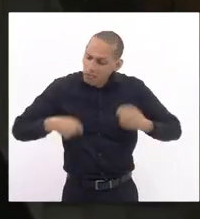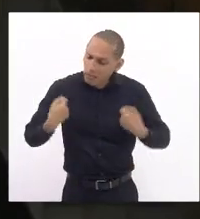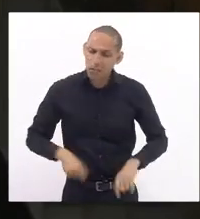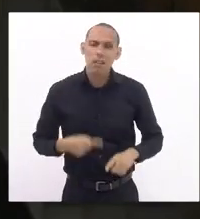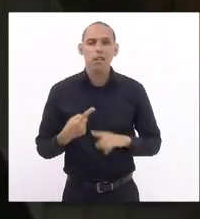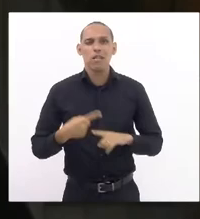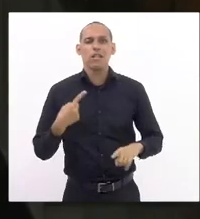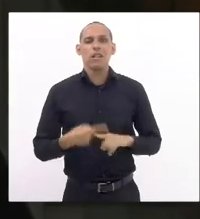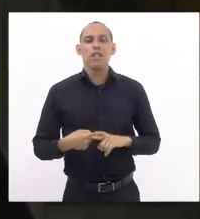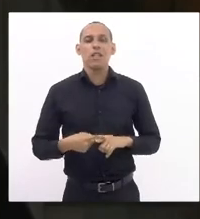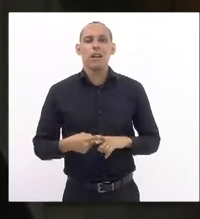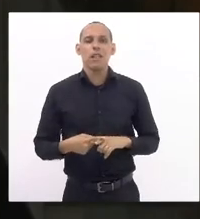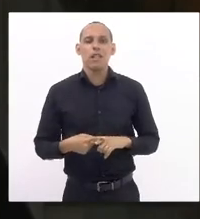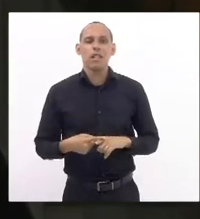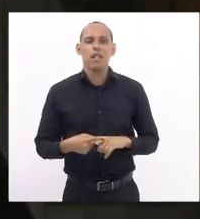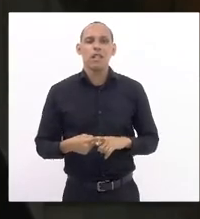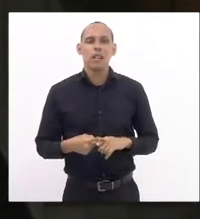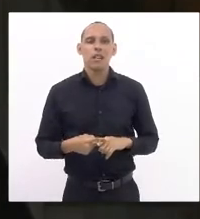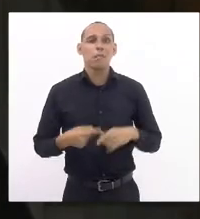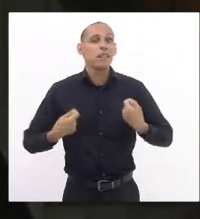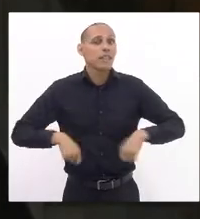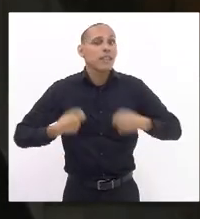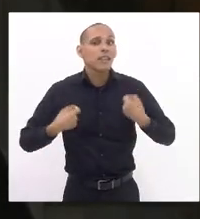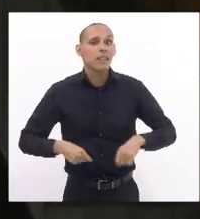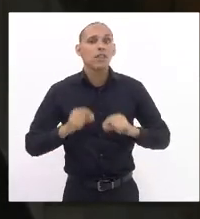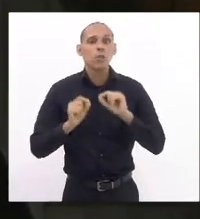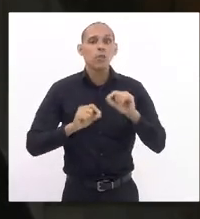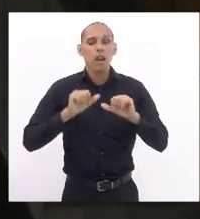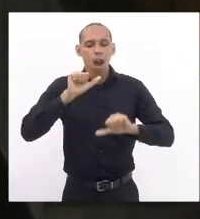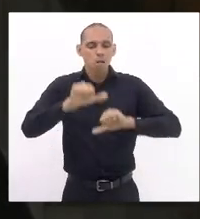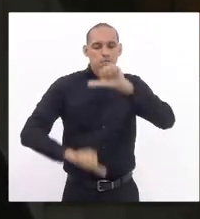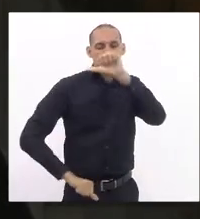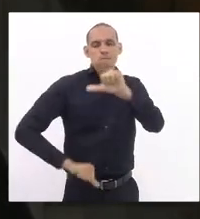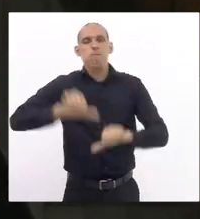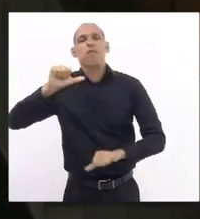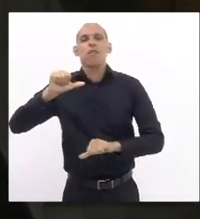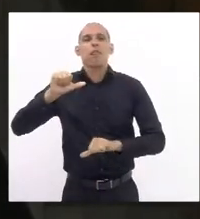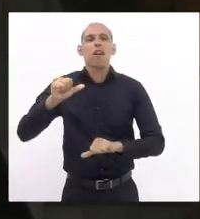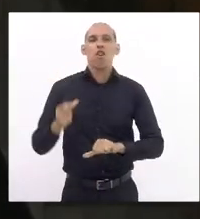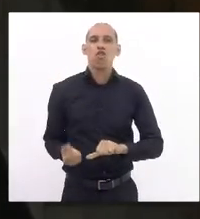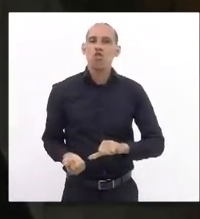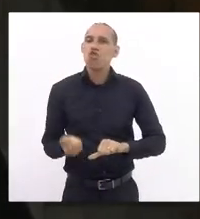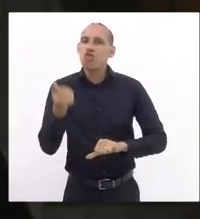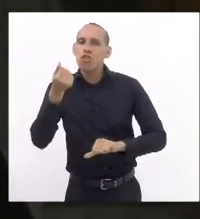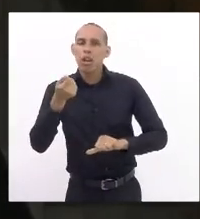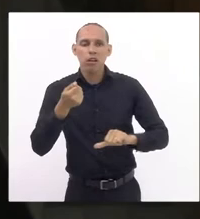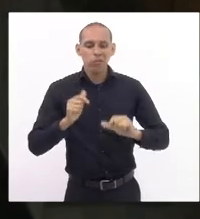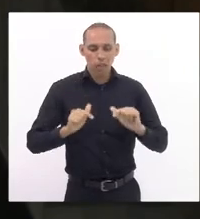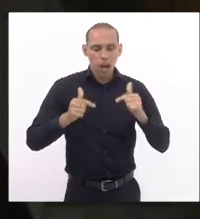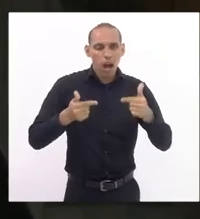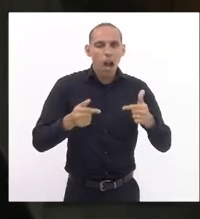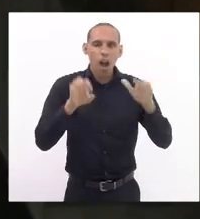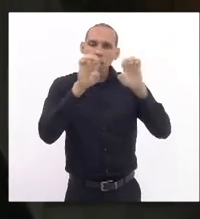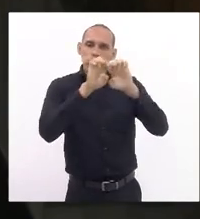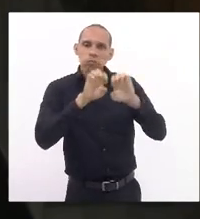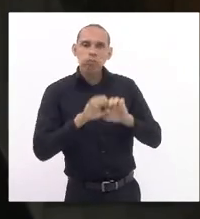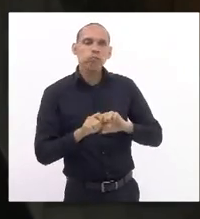agora, para isso, é preciso que haja uma clara inversão de recursos nessas ações